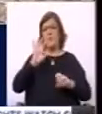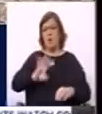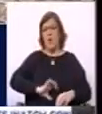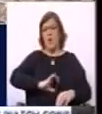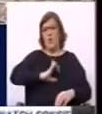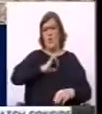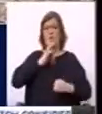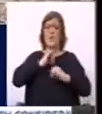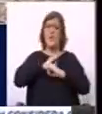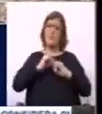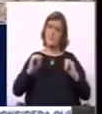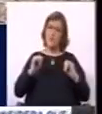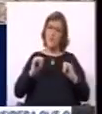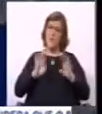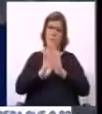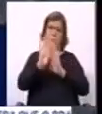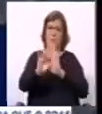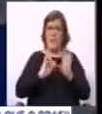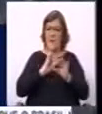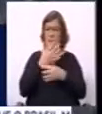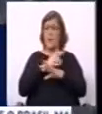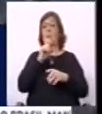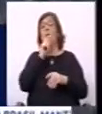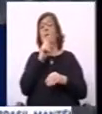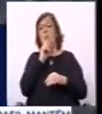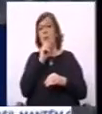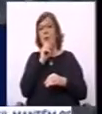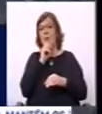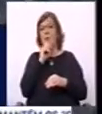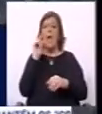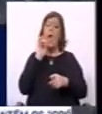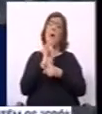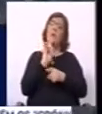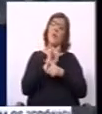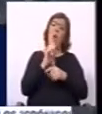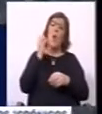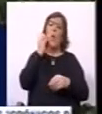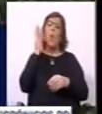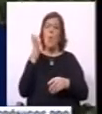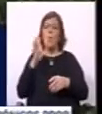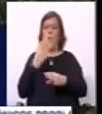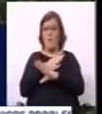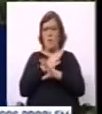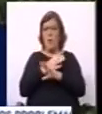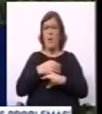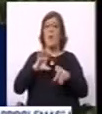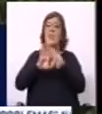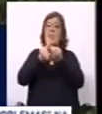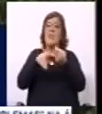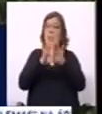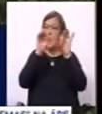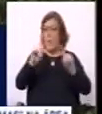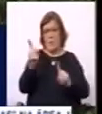é impossível evitar os incêndios, mas é possível coexistir com o fogo sem repetir a triste história das tragédias.